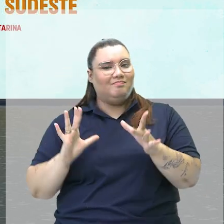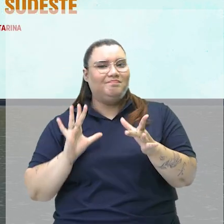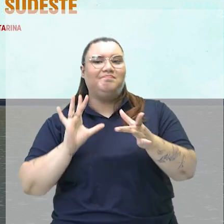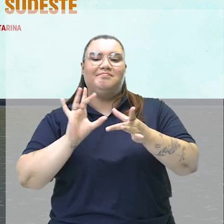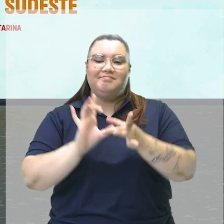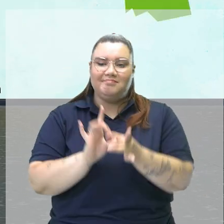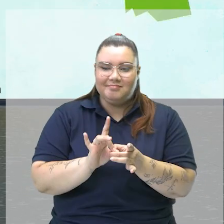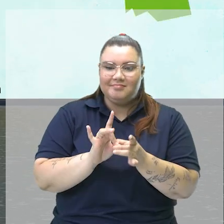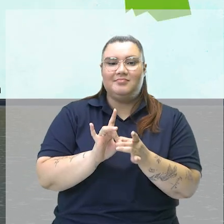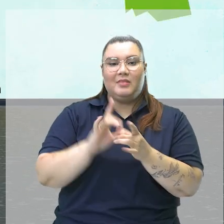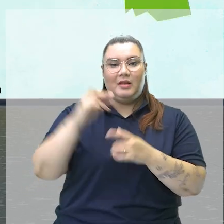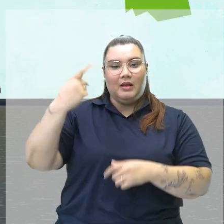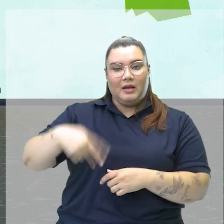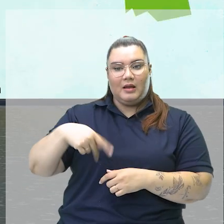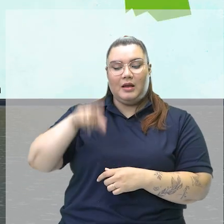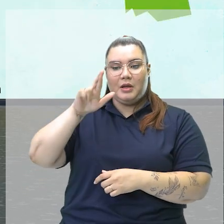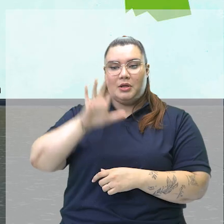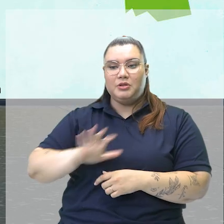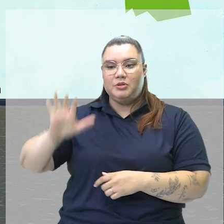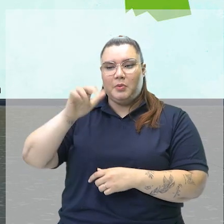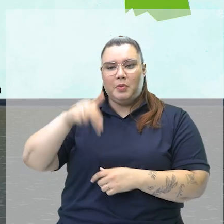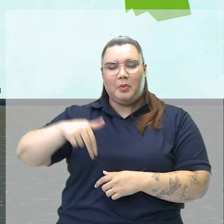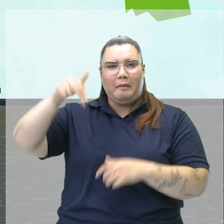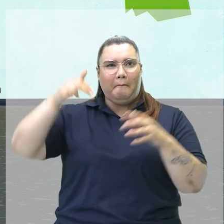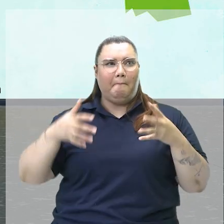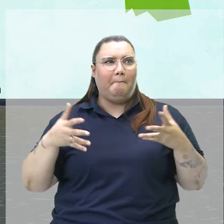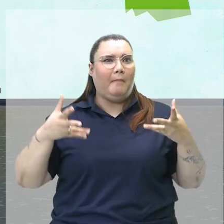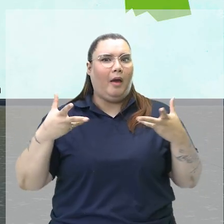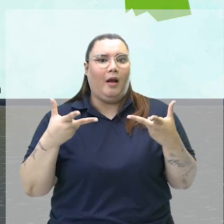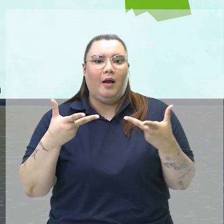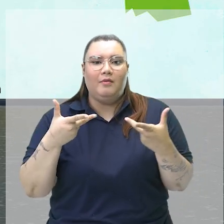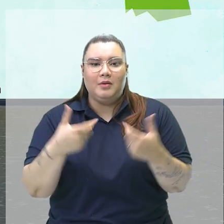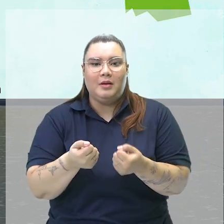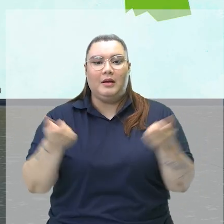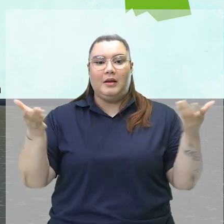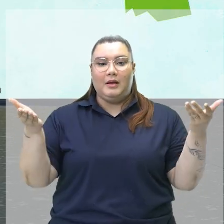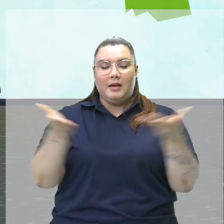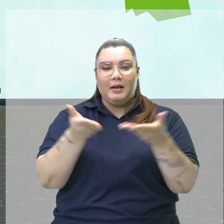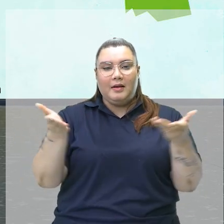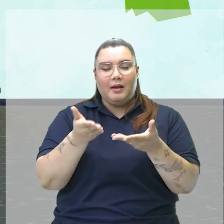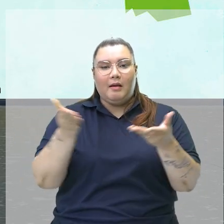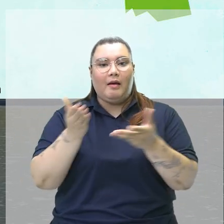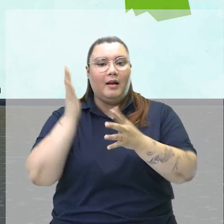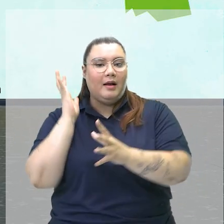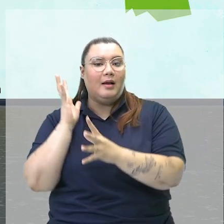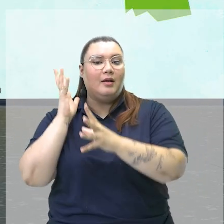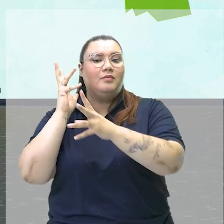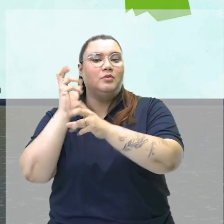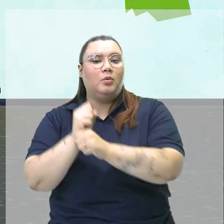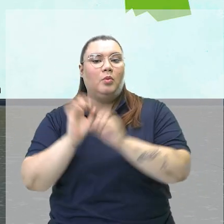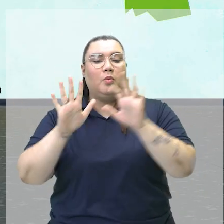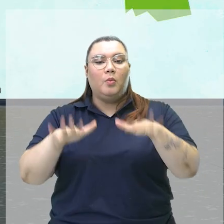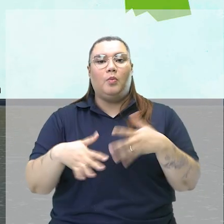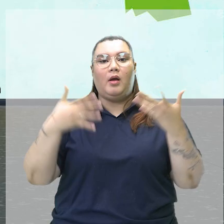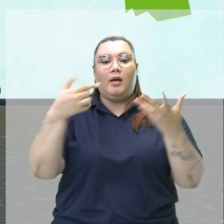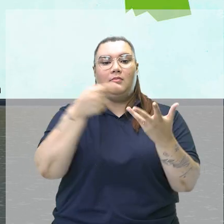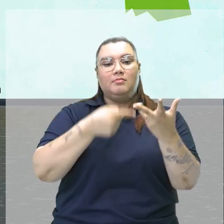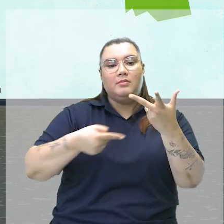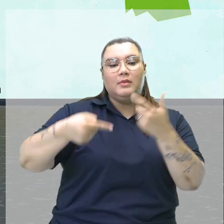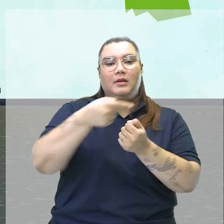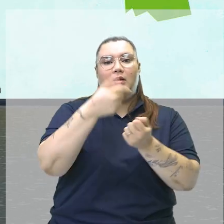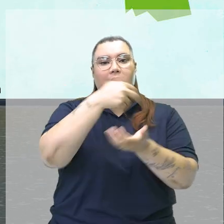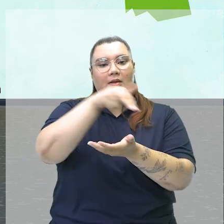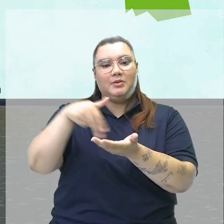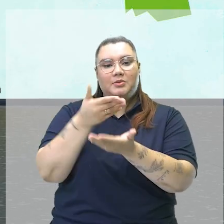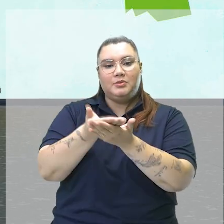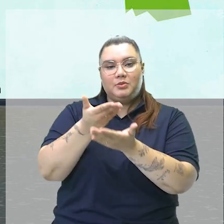mesmo? A nossa região norte é riquíssima. E agora nós vamos relembrar quais foram as danças que nós